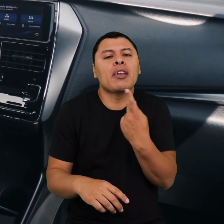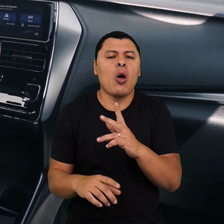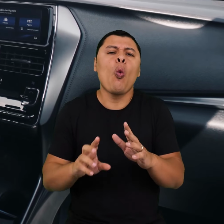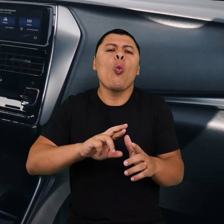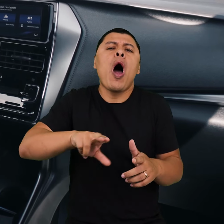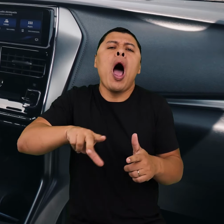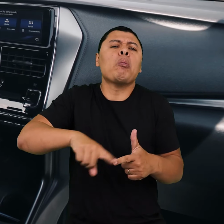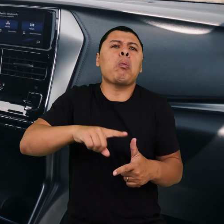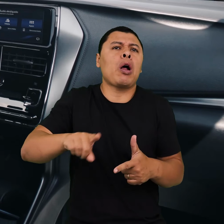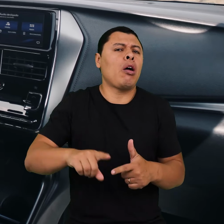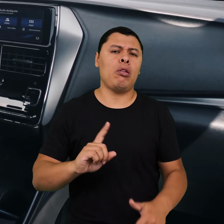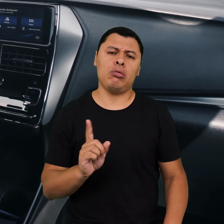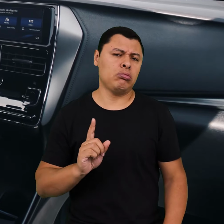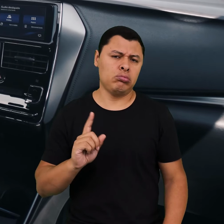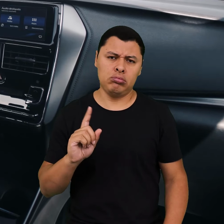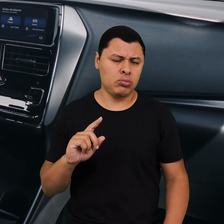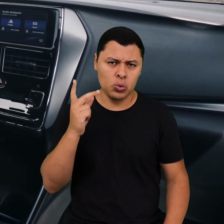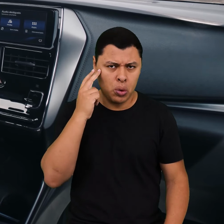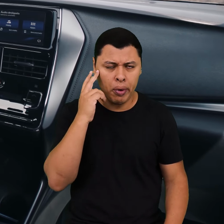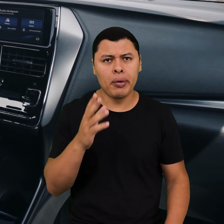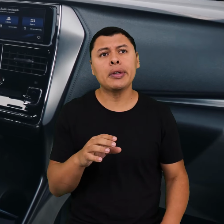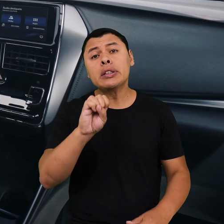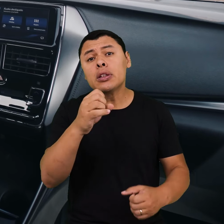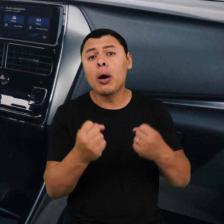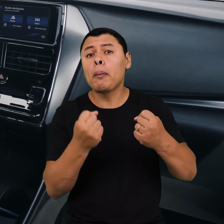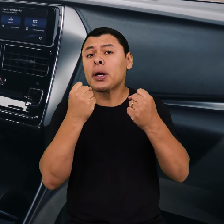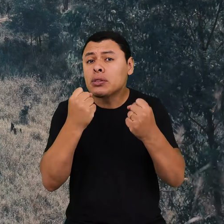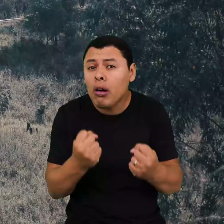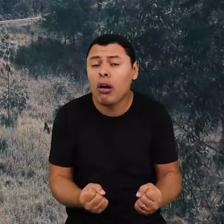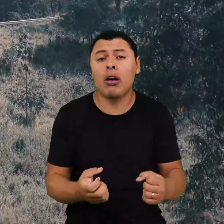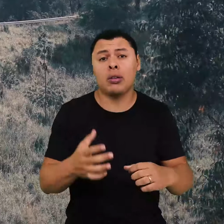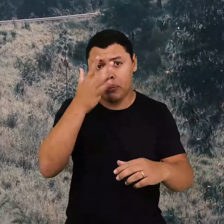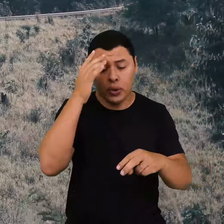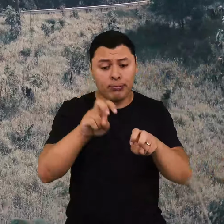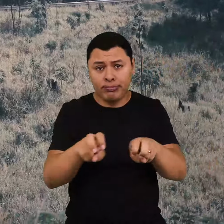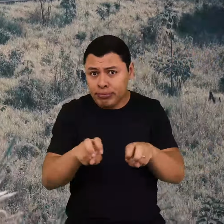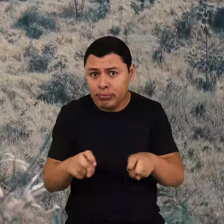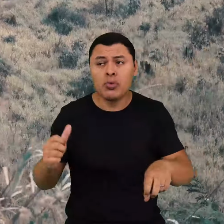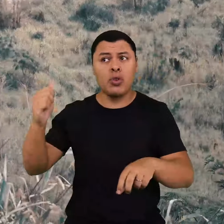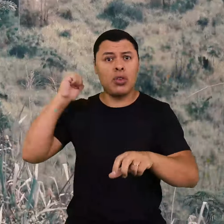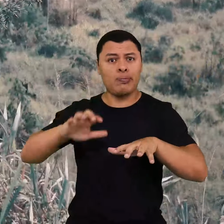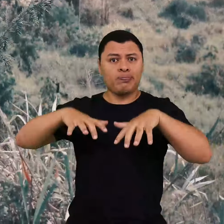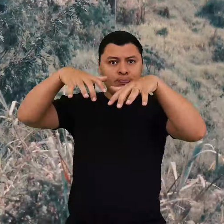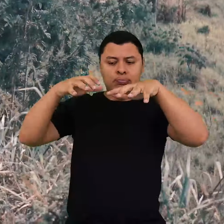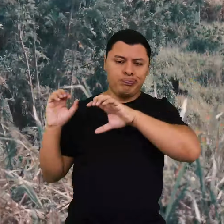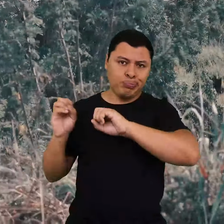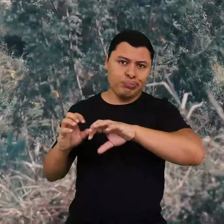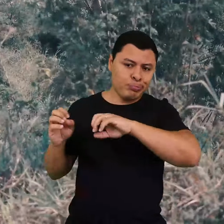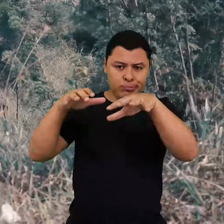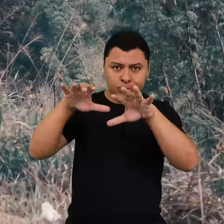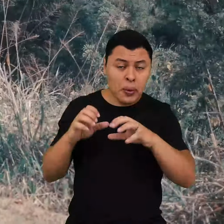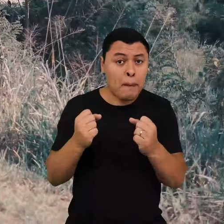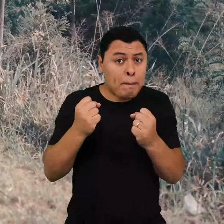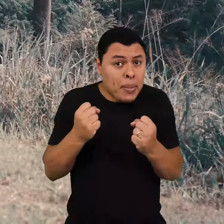sentindo o motor trabalhando, né? Especialmente se estiver carregado com passageiros, com bagagem. Então isso aí